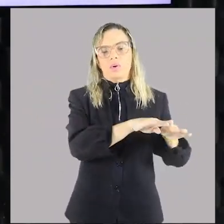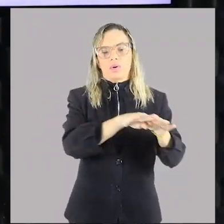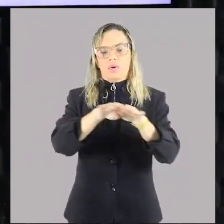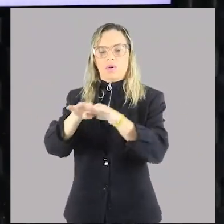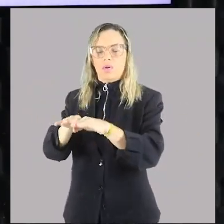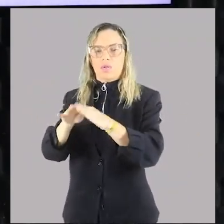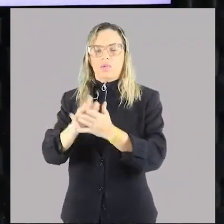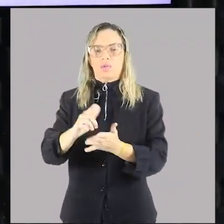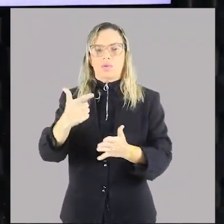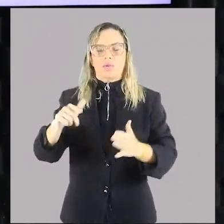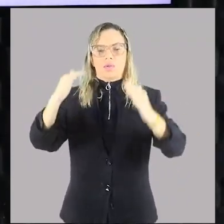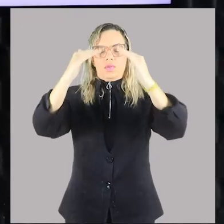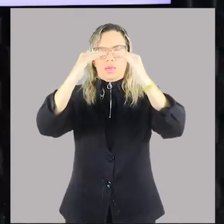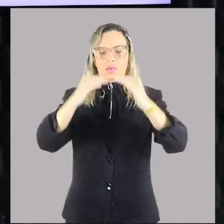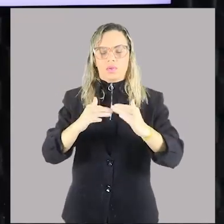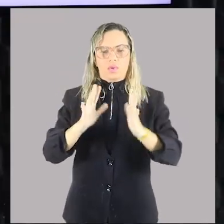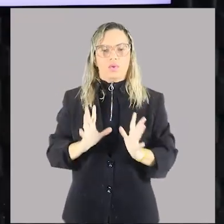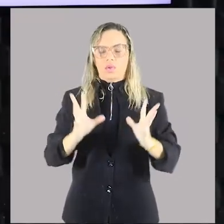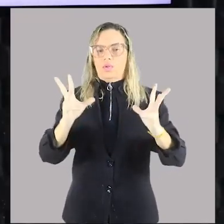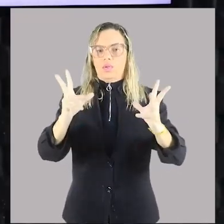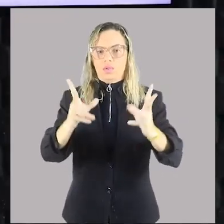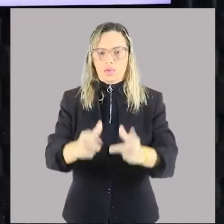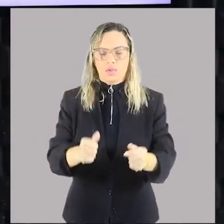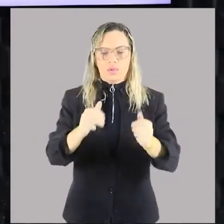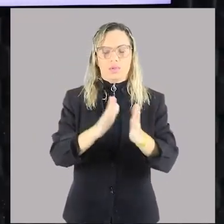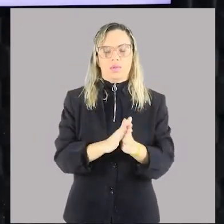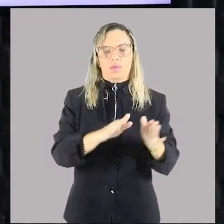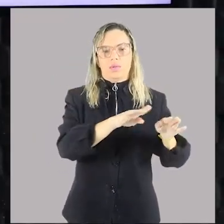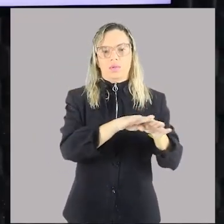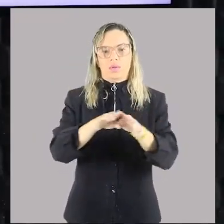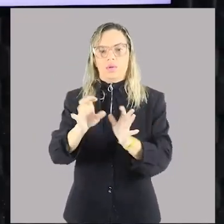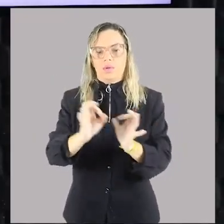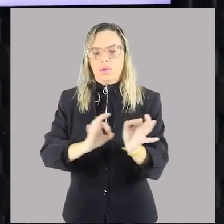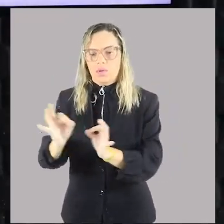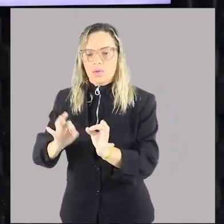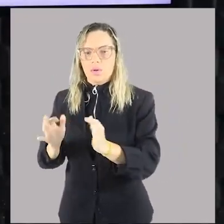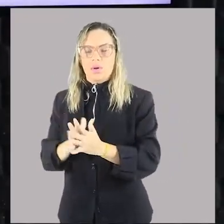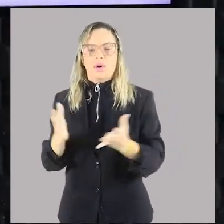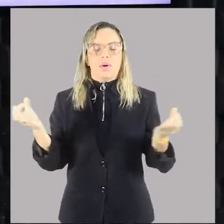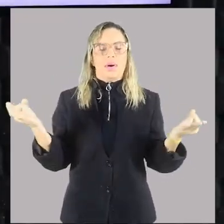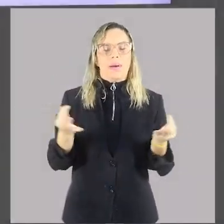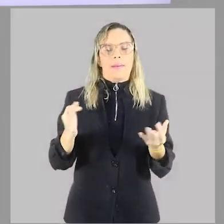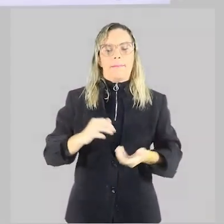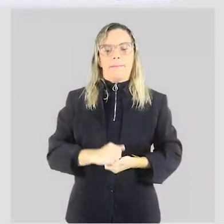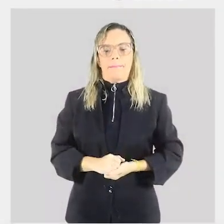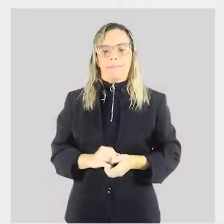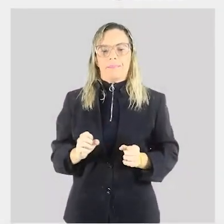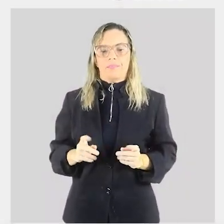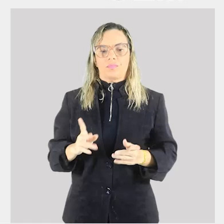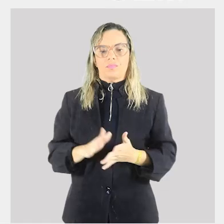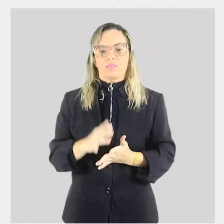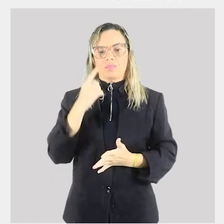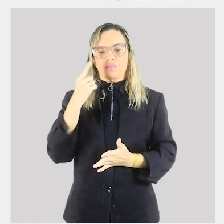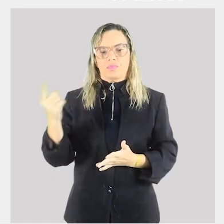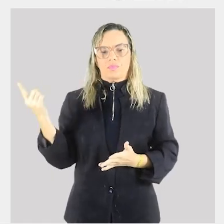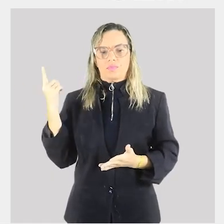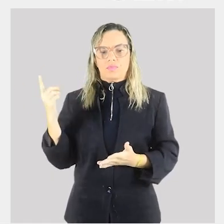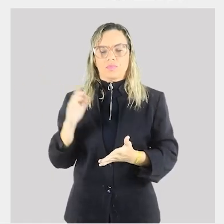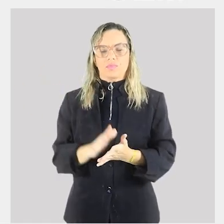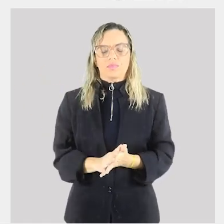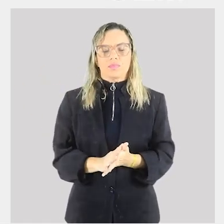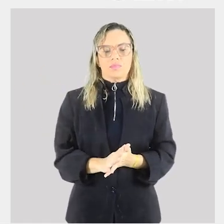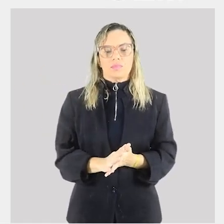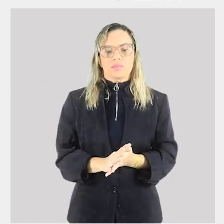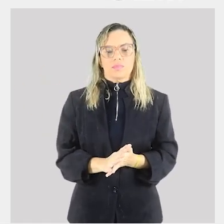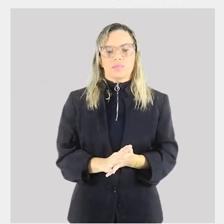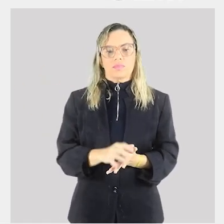existe hierarquia, todas são horizontalmente organizadas, perfeito? Ok. Entidade versus órgão,